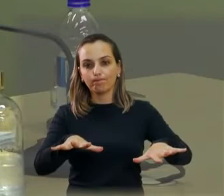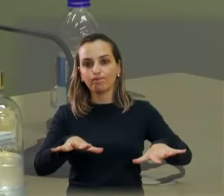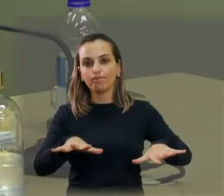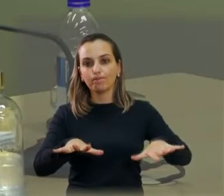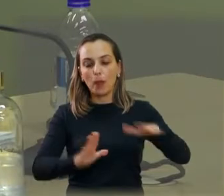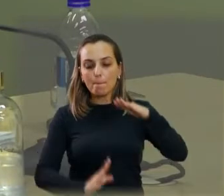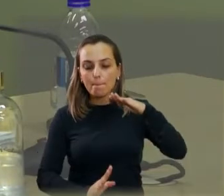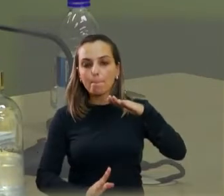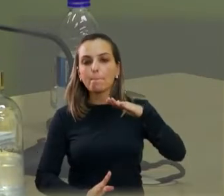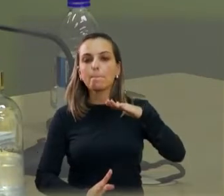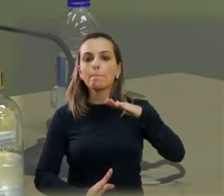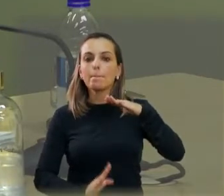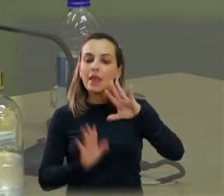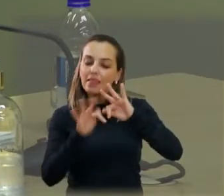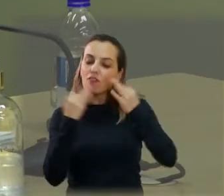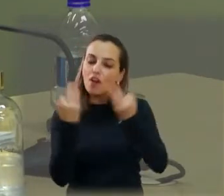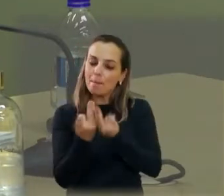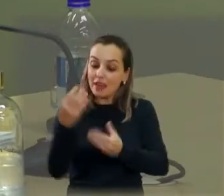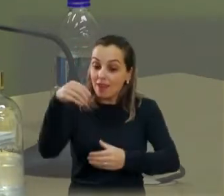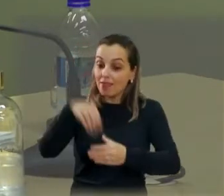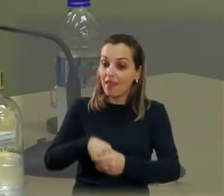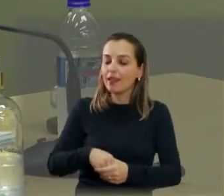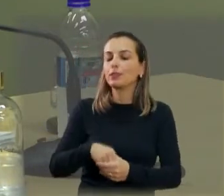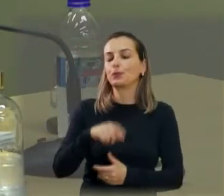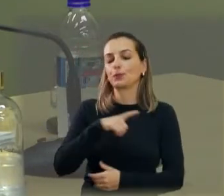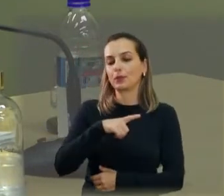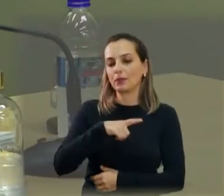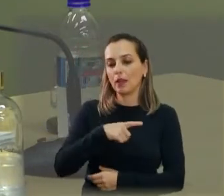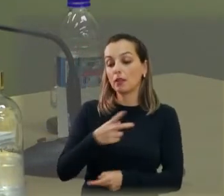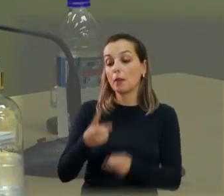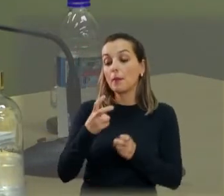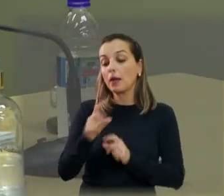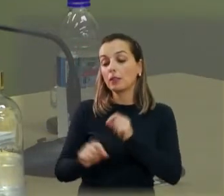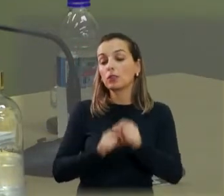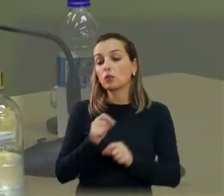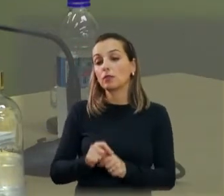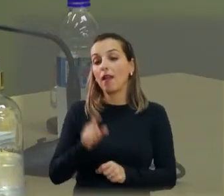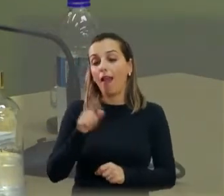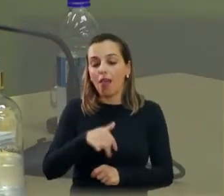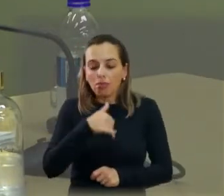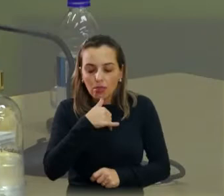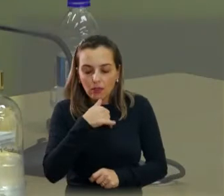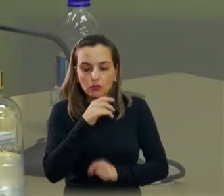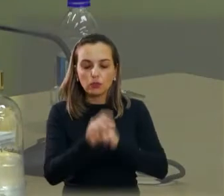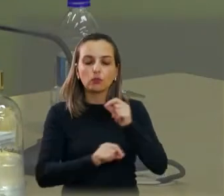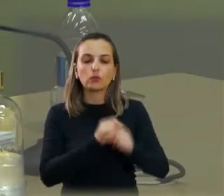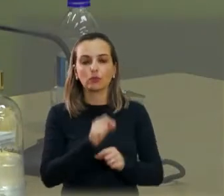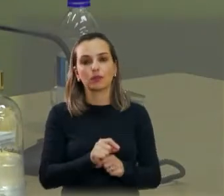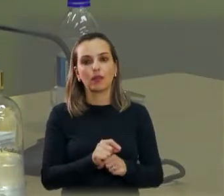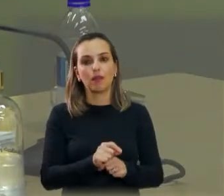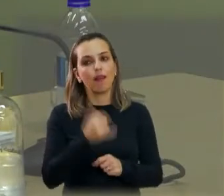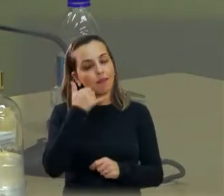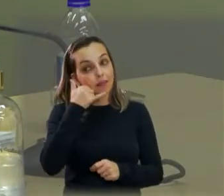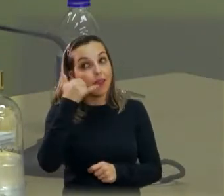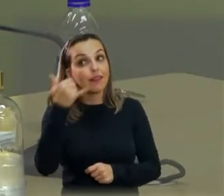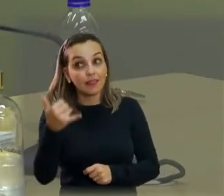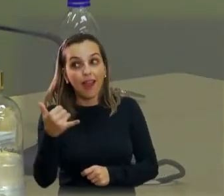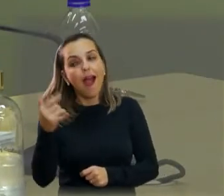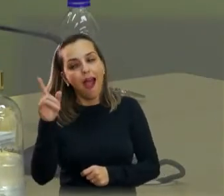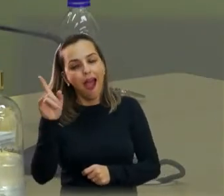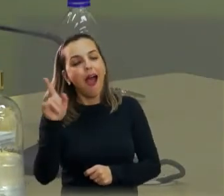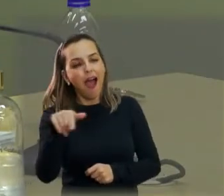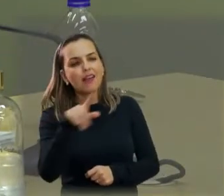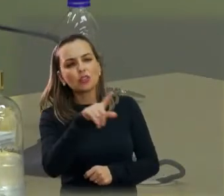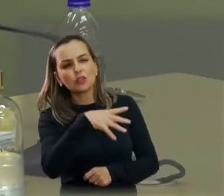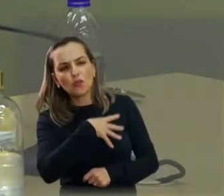importante dentro das casas. E o que a gente está vendo, que está judiando muito da gente, é a gente ligar e avisar